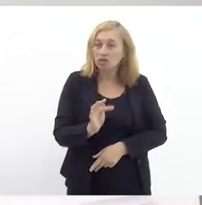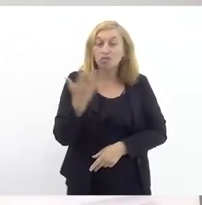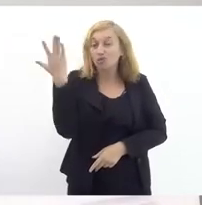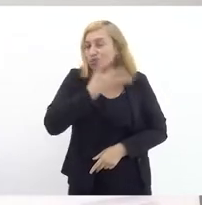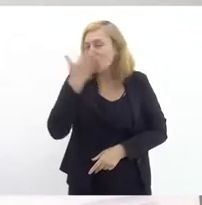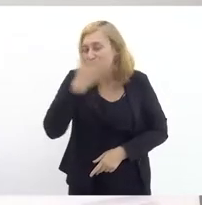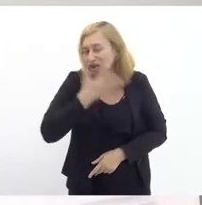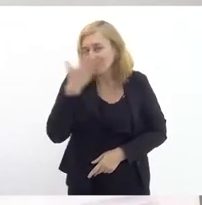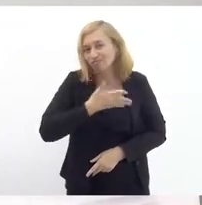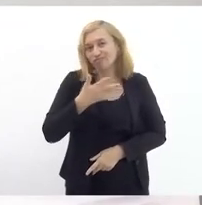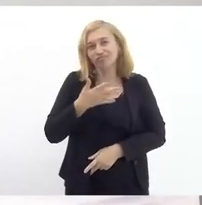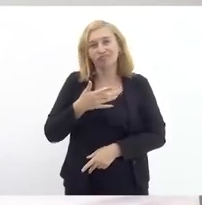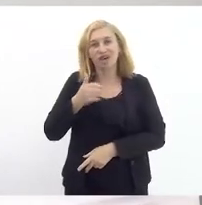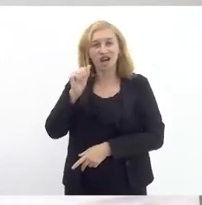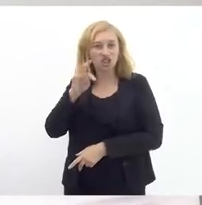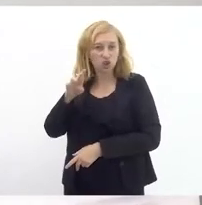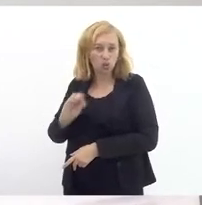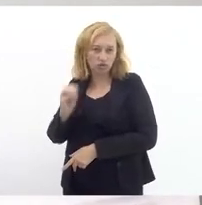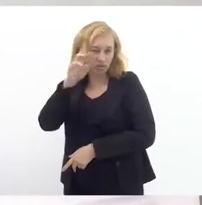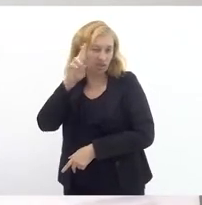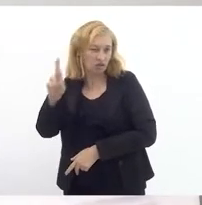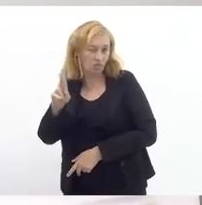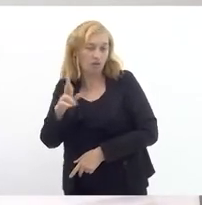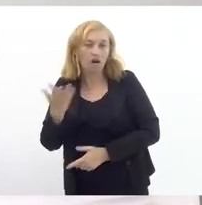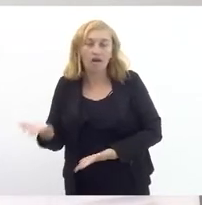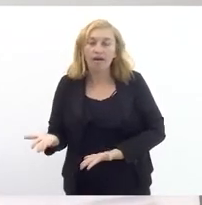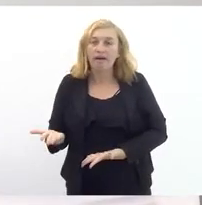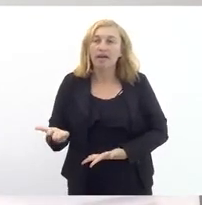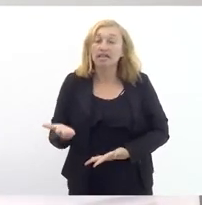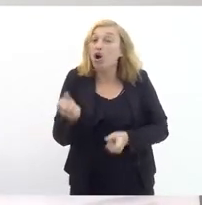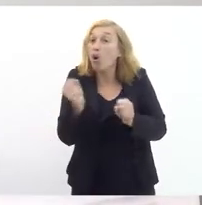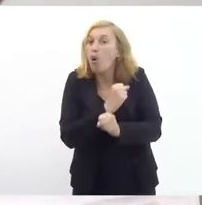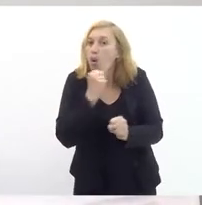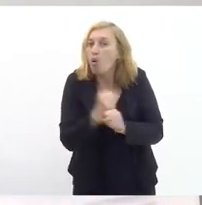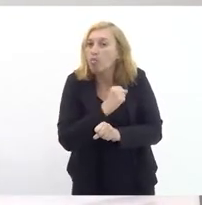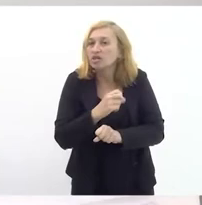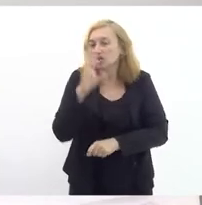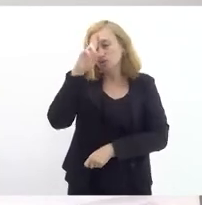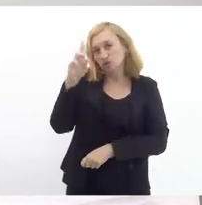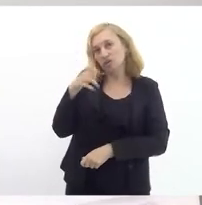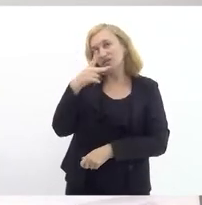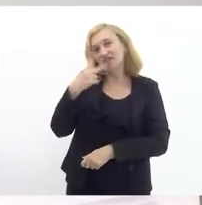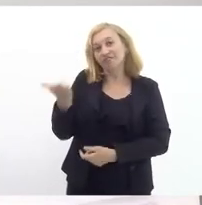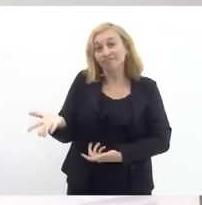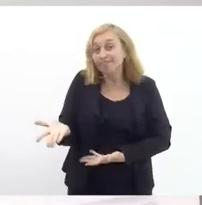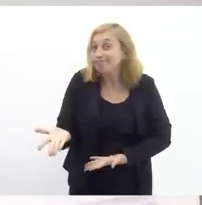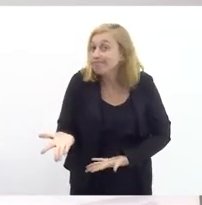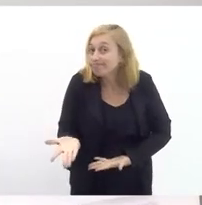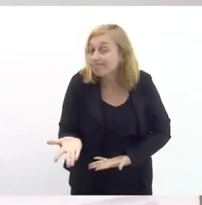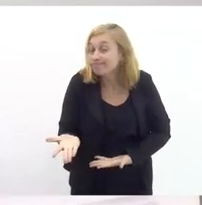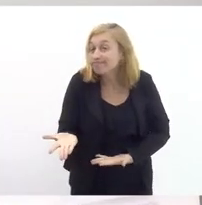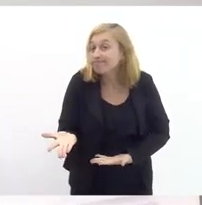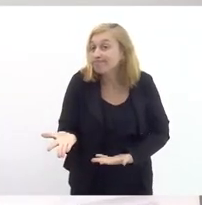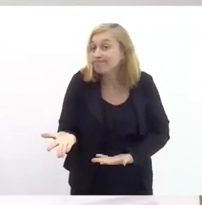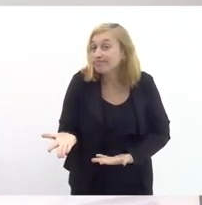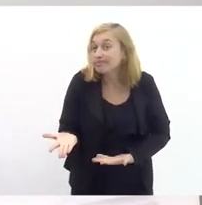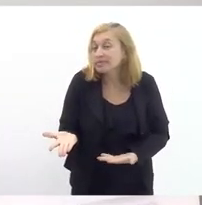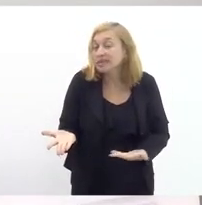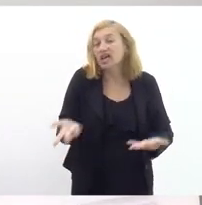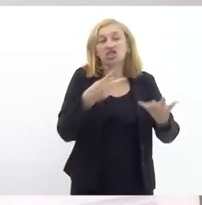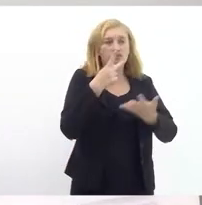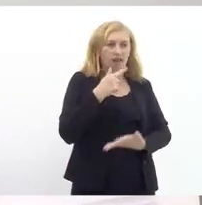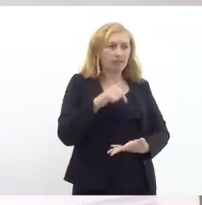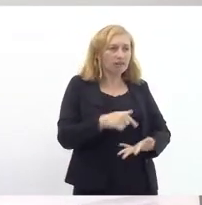vendo, senhor Antônio, essas obras que o senhor está falando. E aí a gente fala